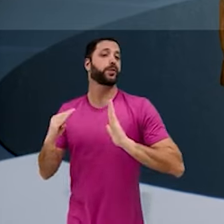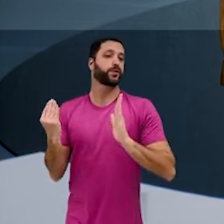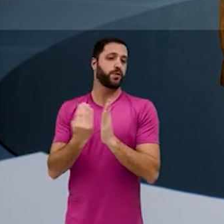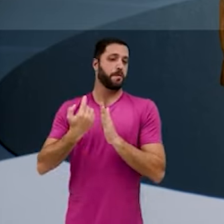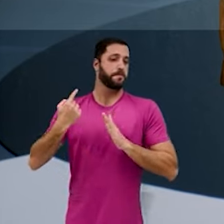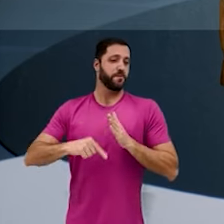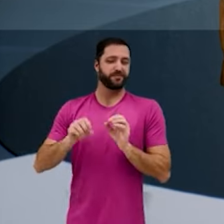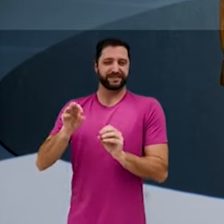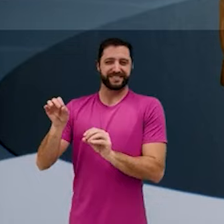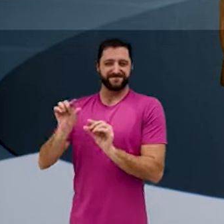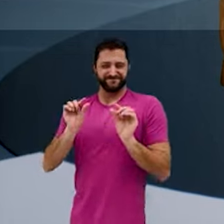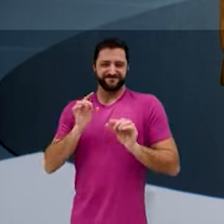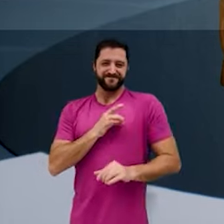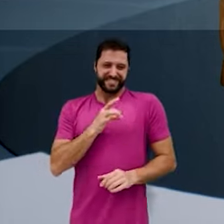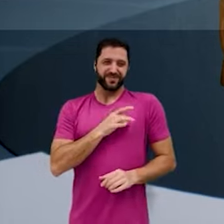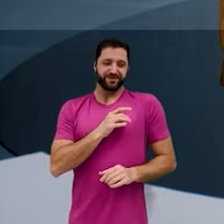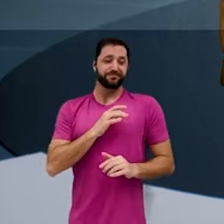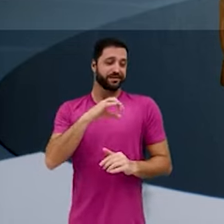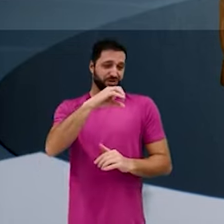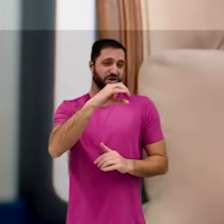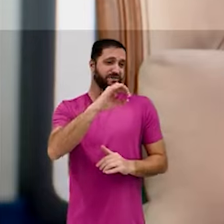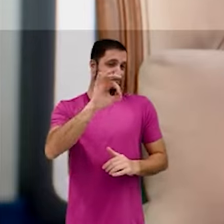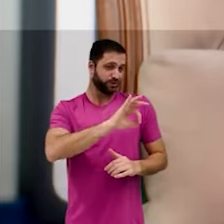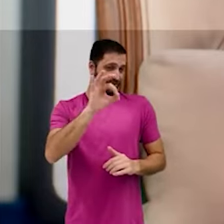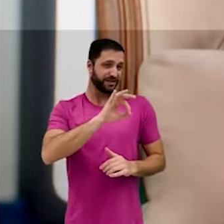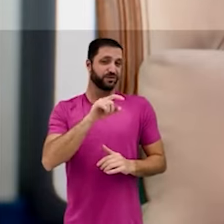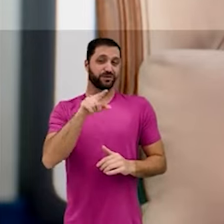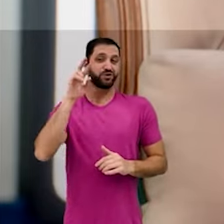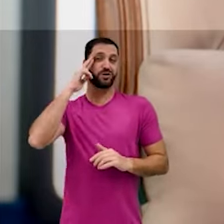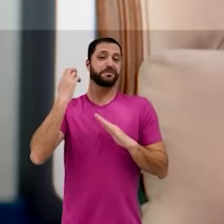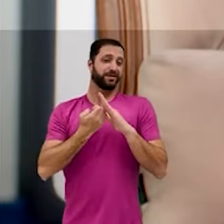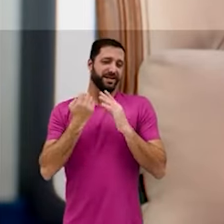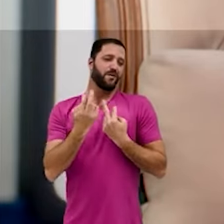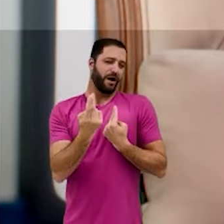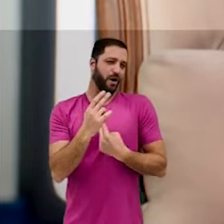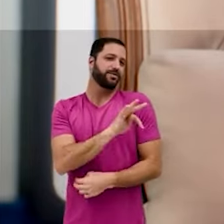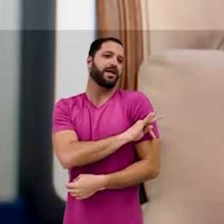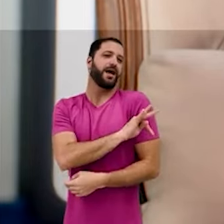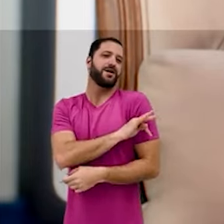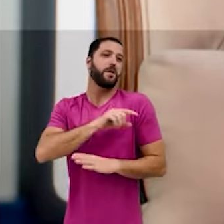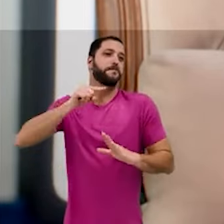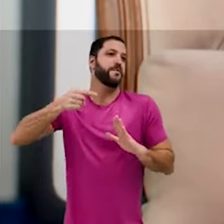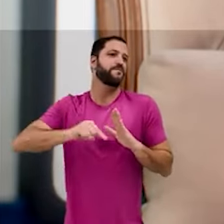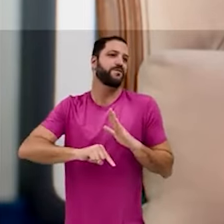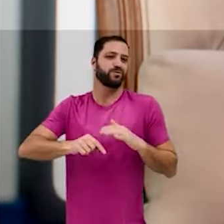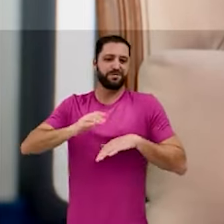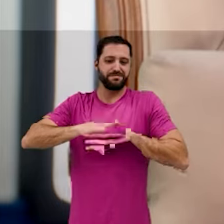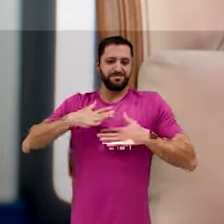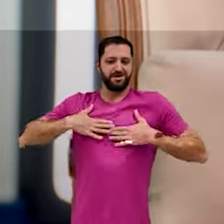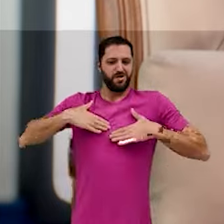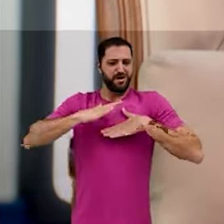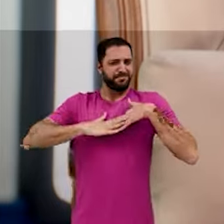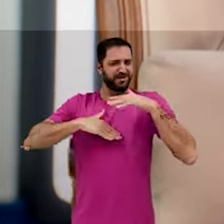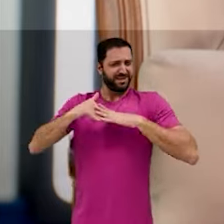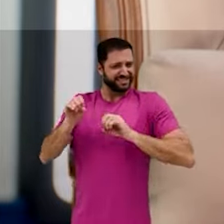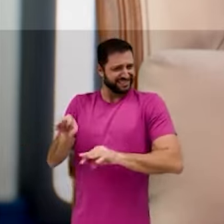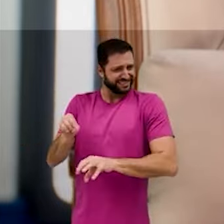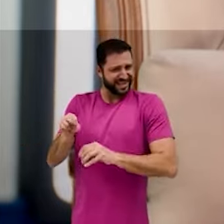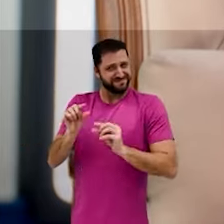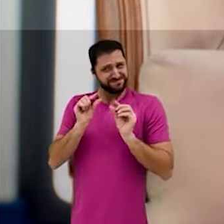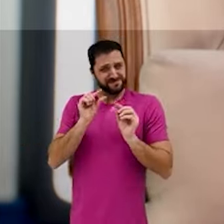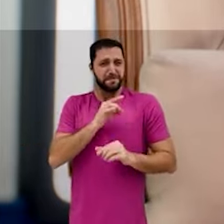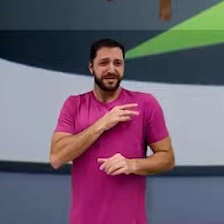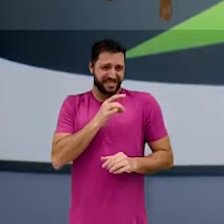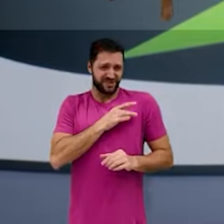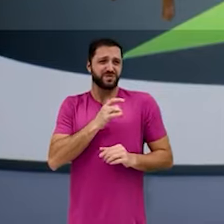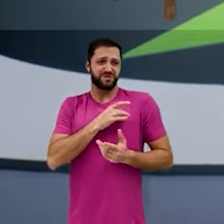ensinar tudo. E por mais óbvio que pareça, 90% dos empreendedores têm medo de ensinar tudo que eles sabem sobre algo técnico, né?